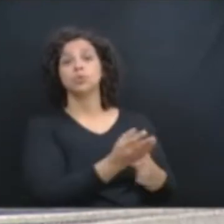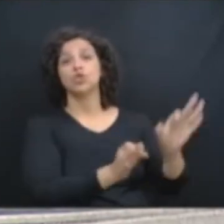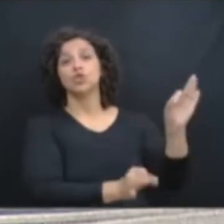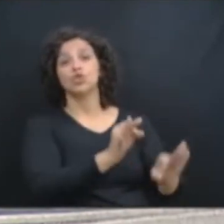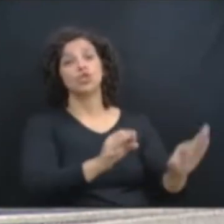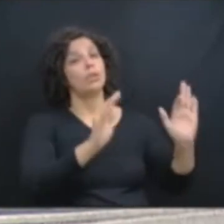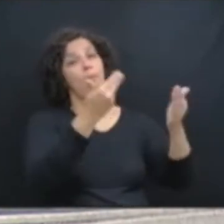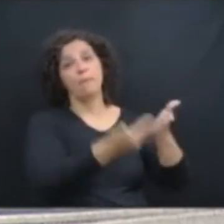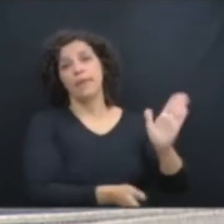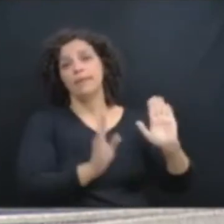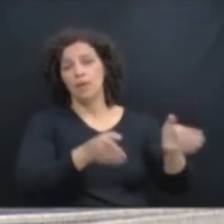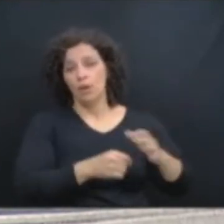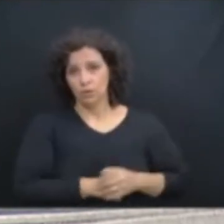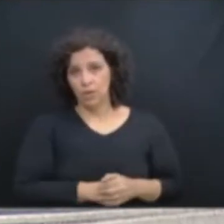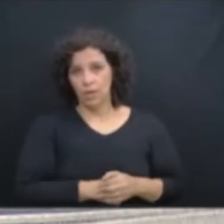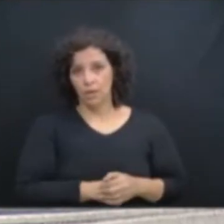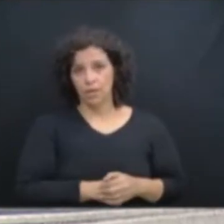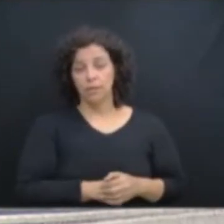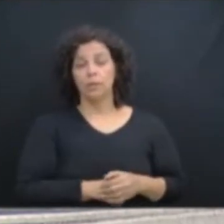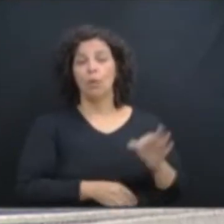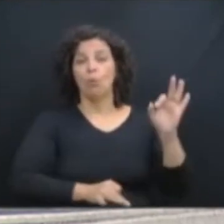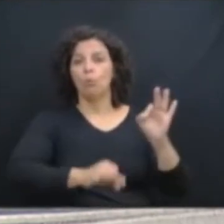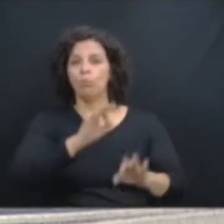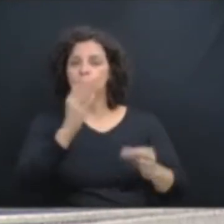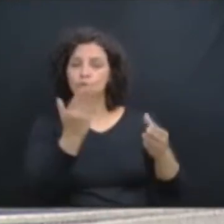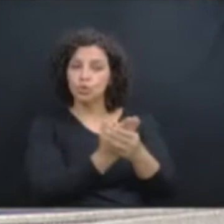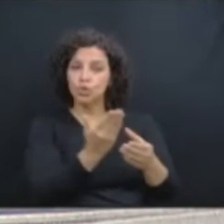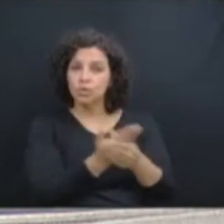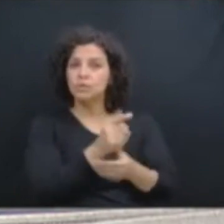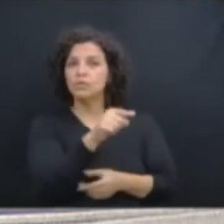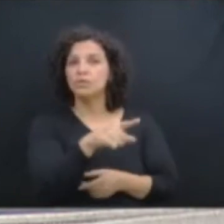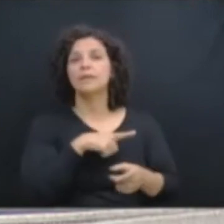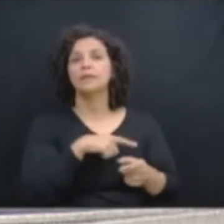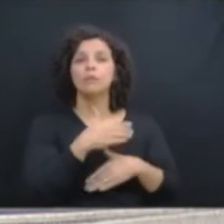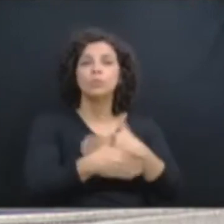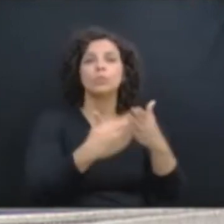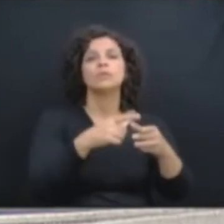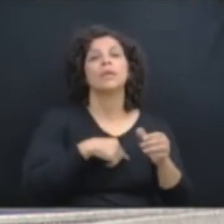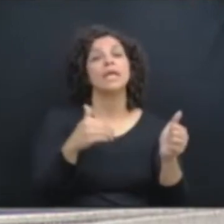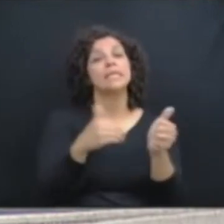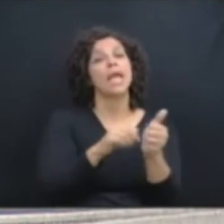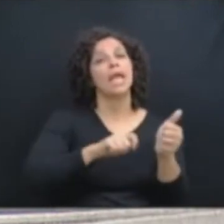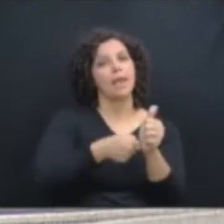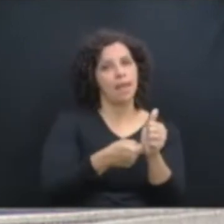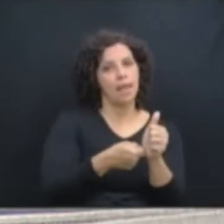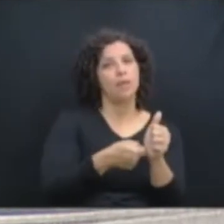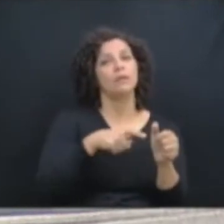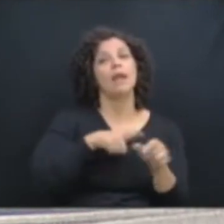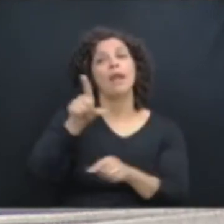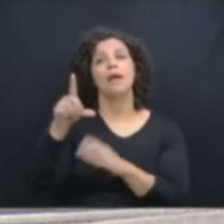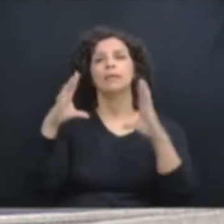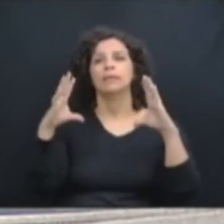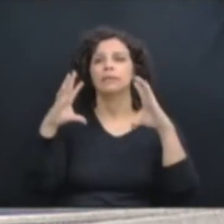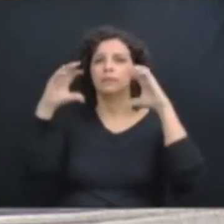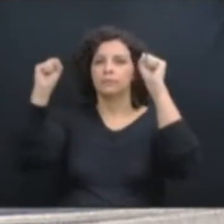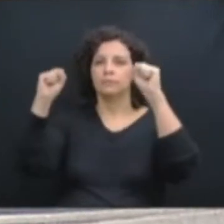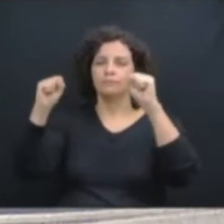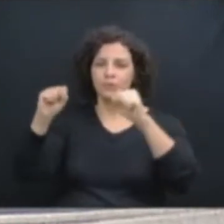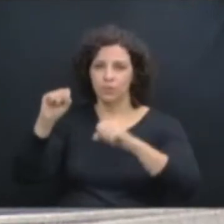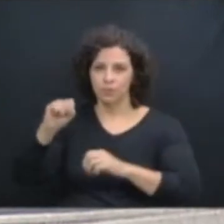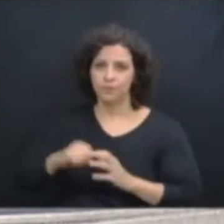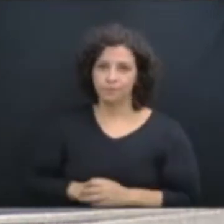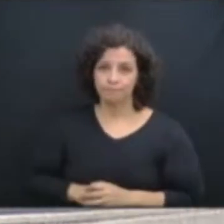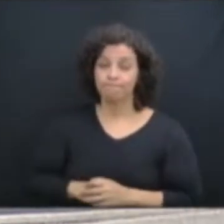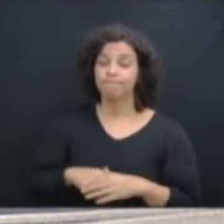condenada na arbitragem e tem o processo correndo em sigilo de justiça no TJ. Então a forma